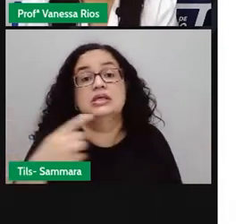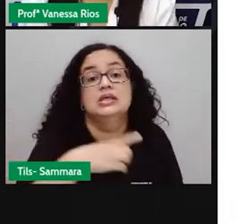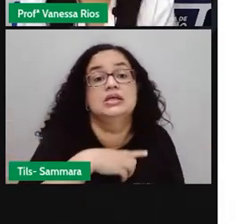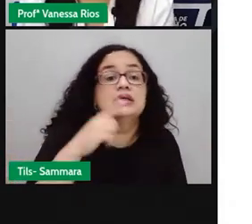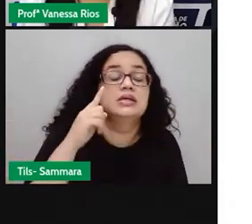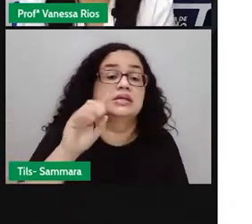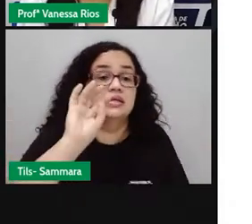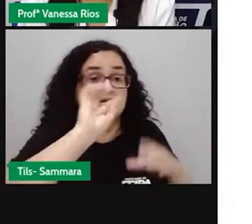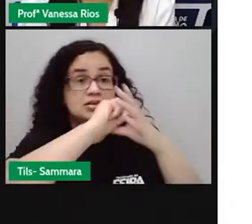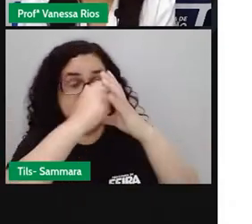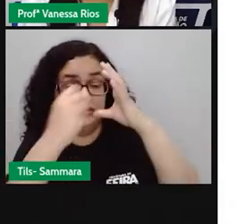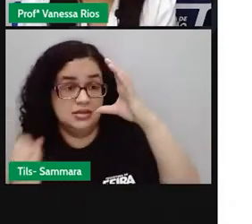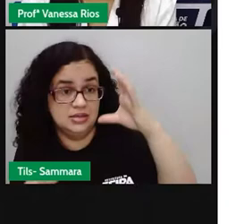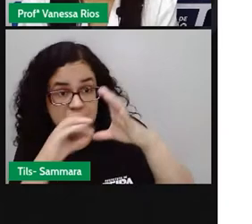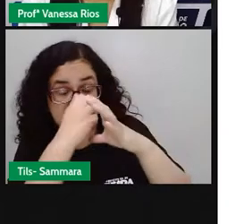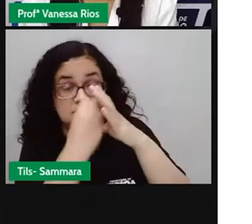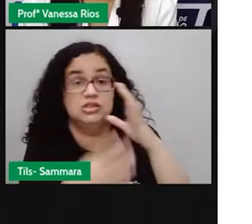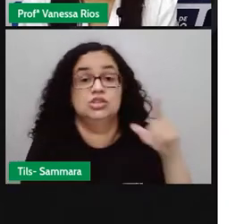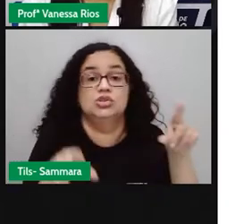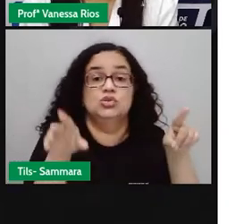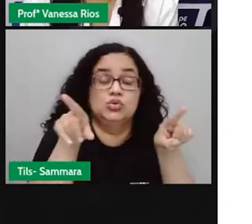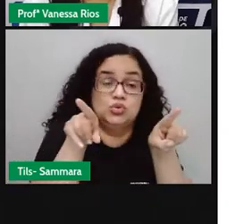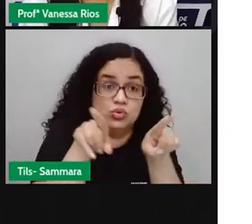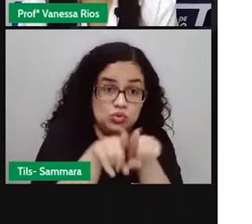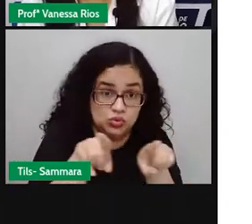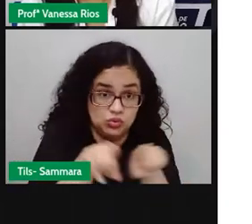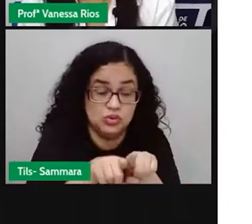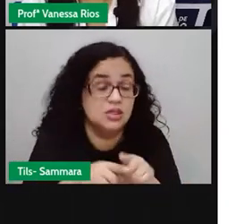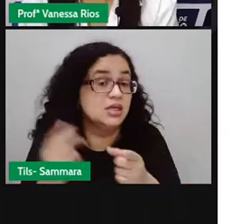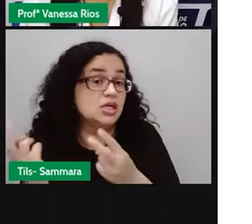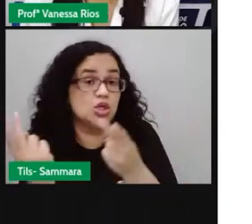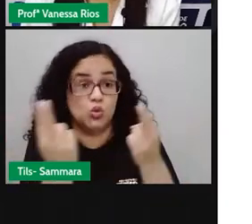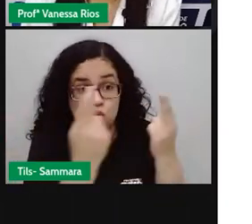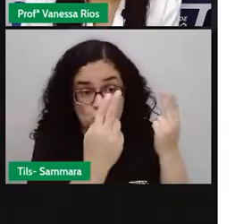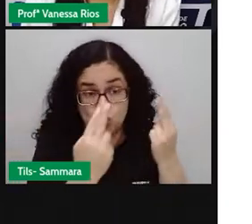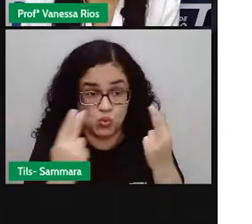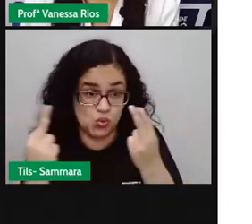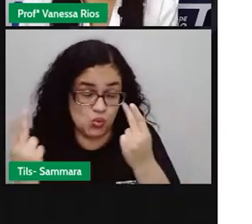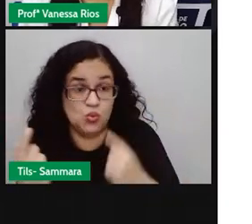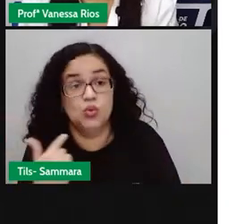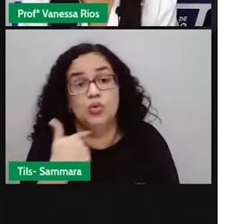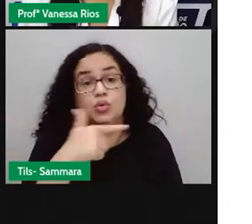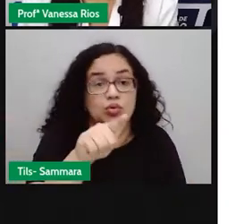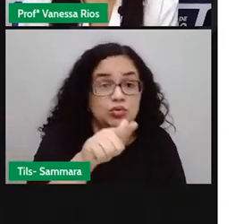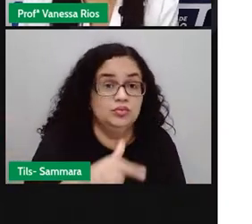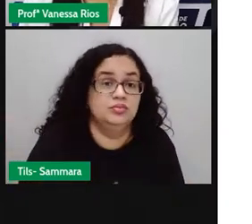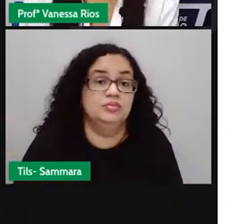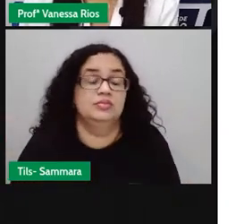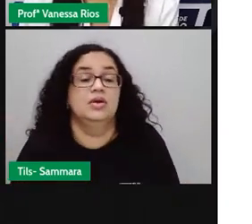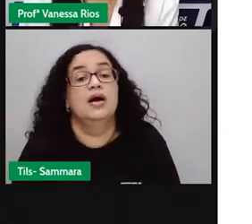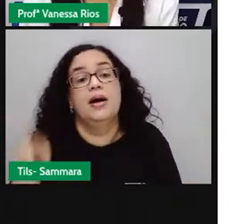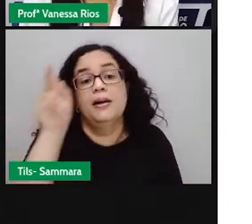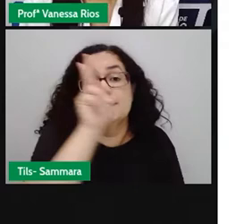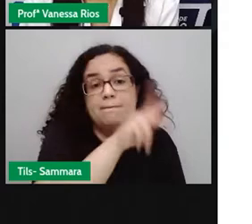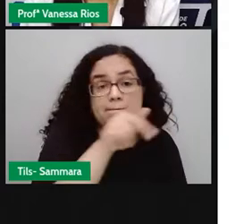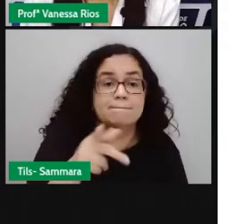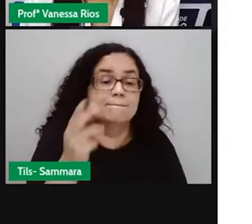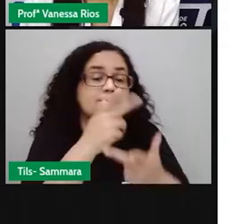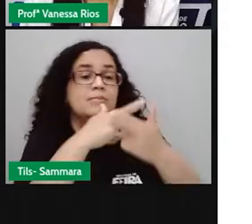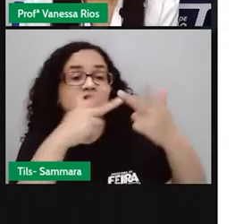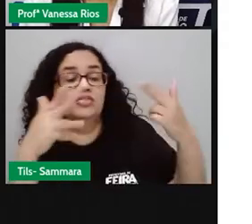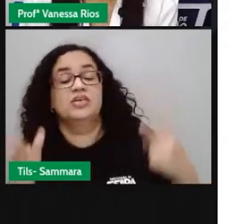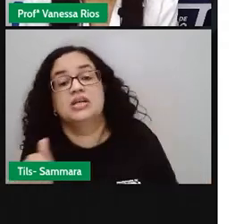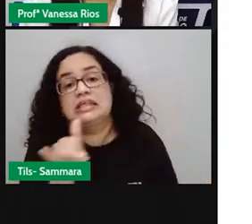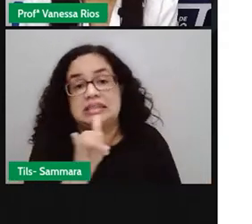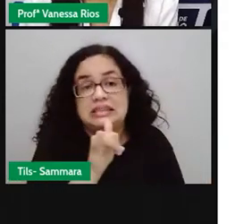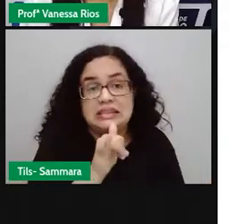eles características também que não são iguais, né? Entre um e outro. A Pró colocou aí vários exemplos,